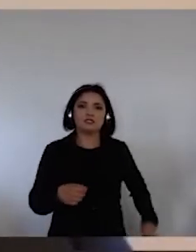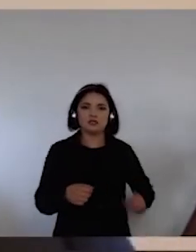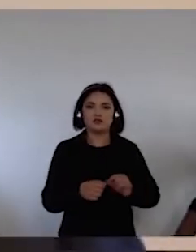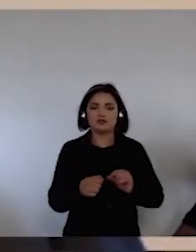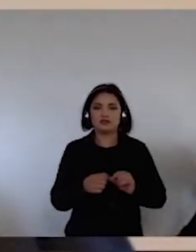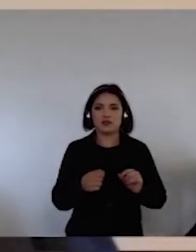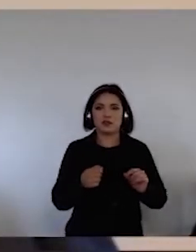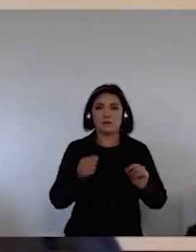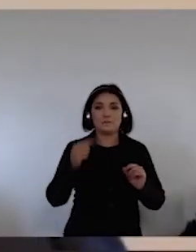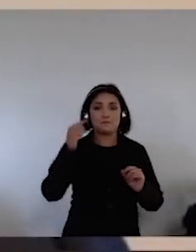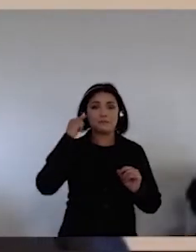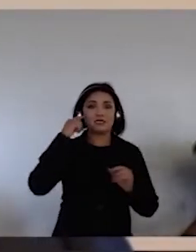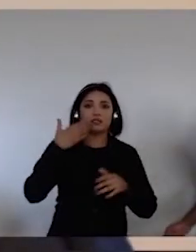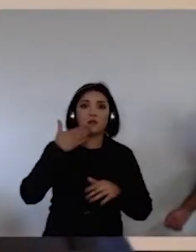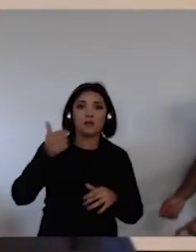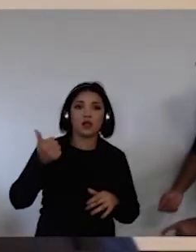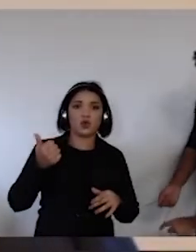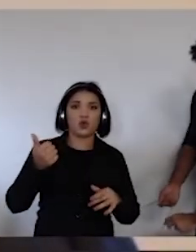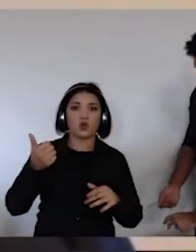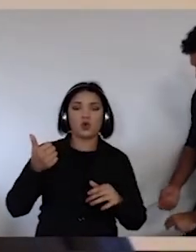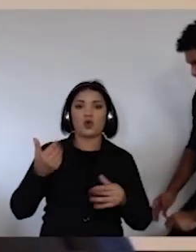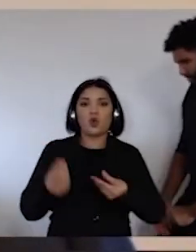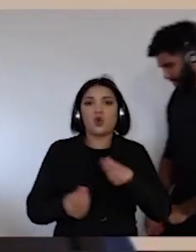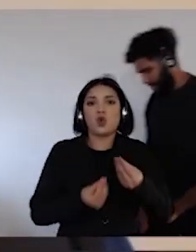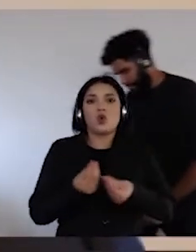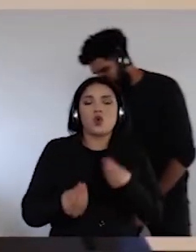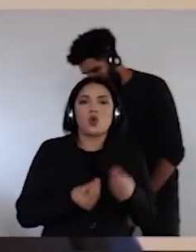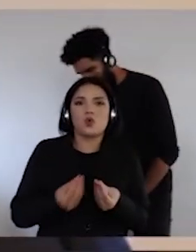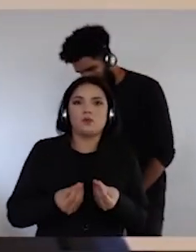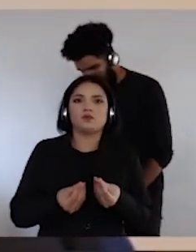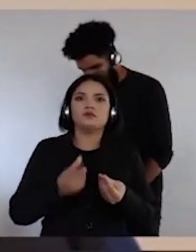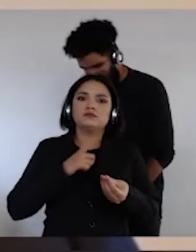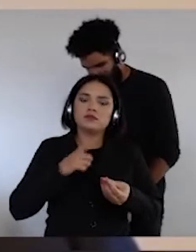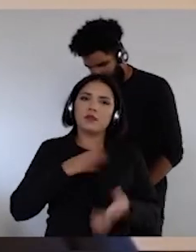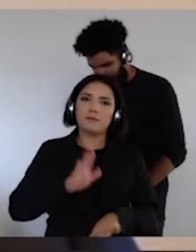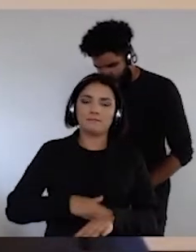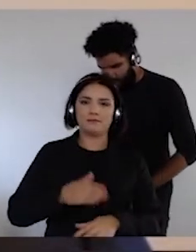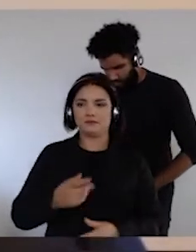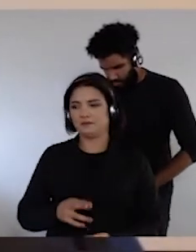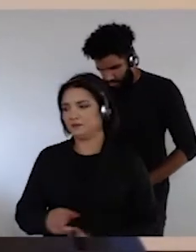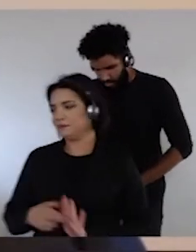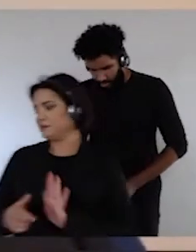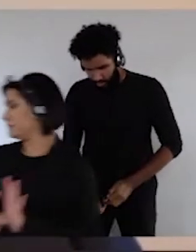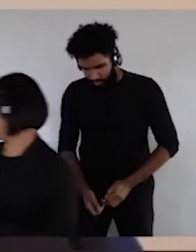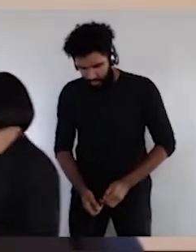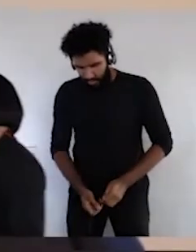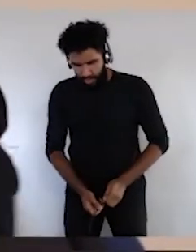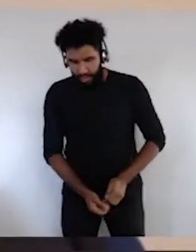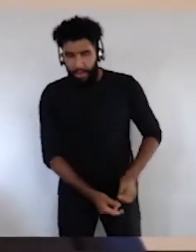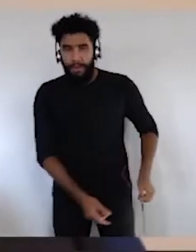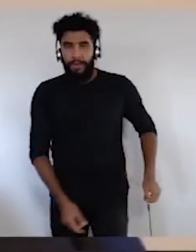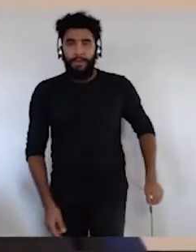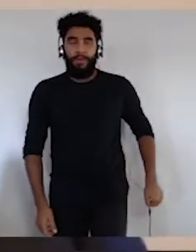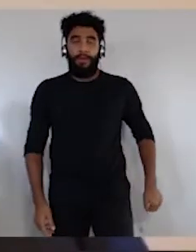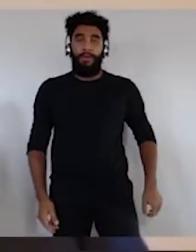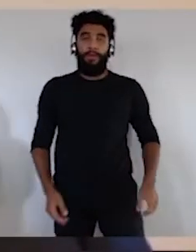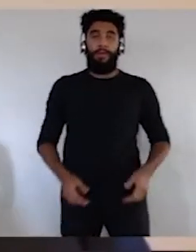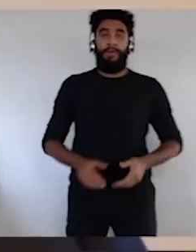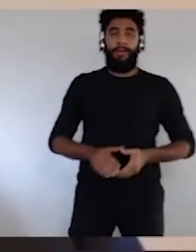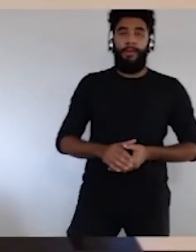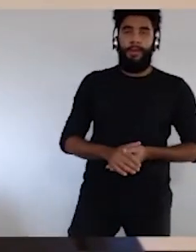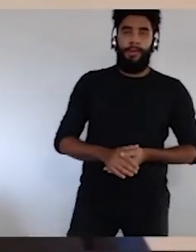acabam suplantando a lei, mesmo quando a lei veio para corrigir os maus costumes. Então, é verdade. É inadmissível que